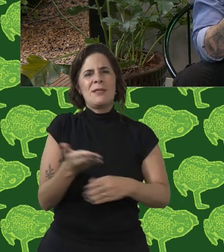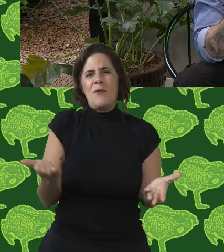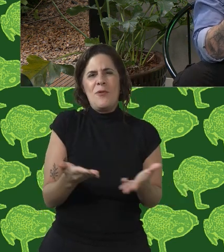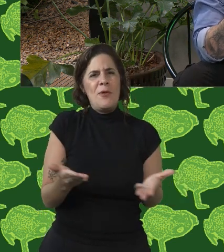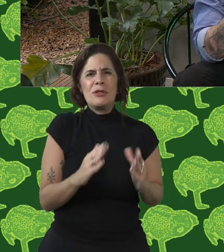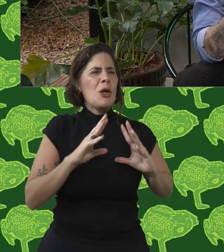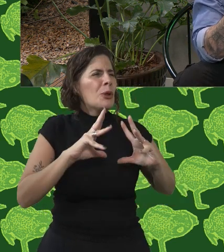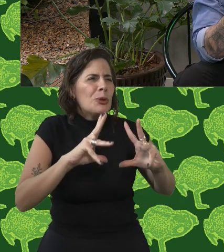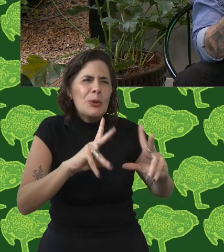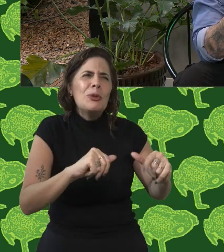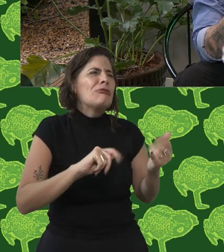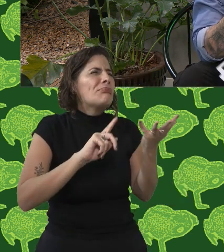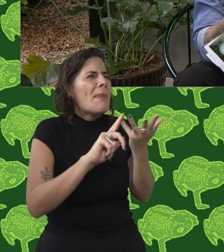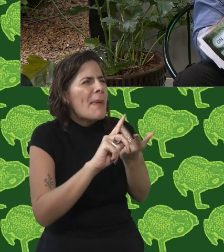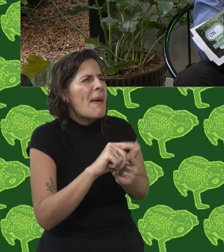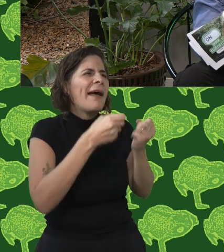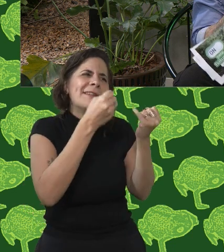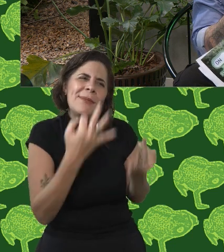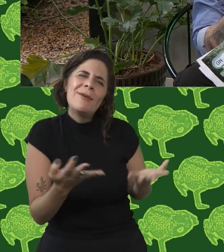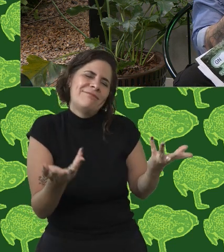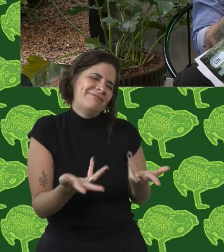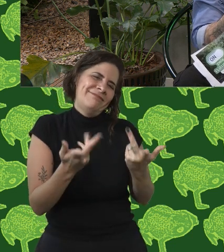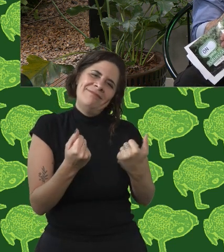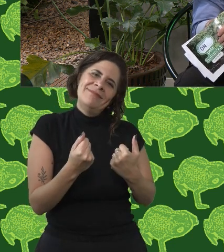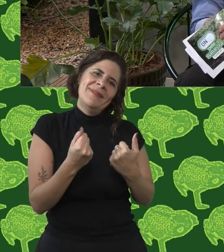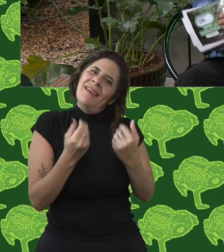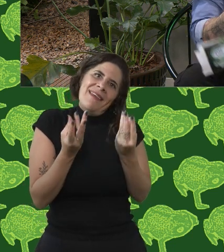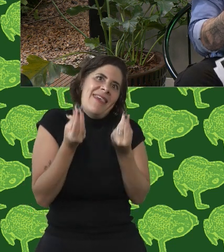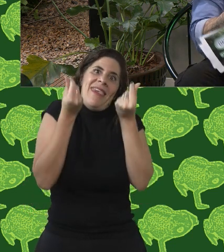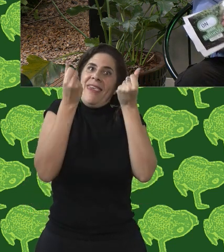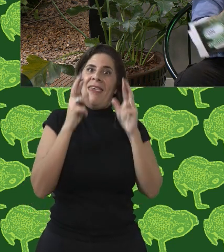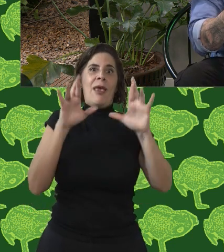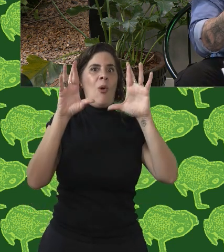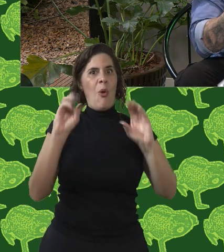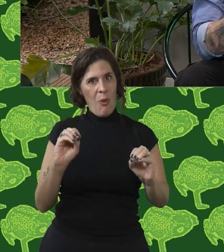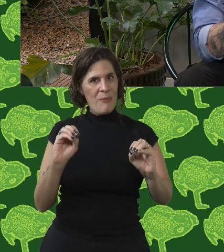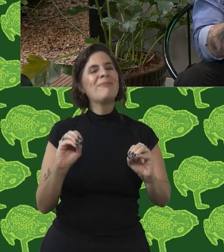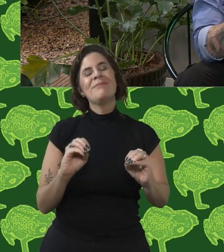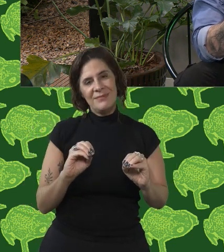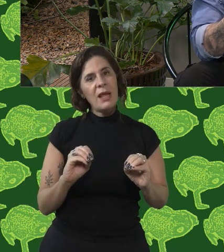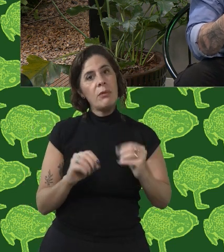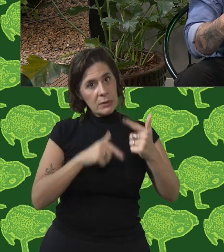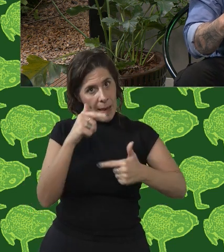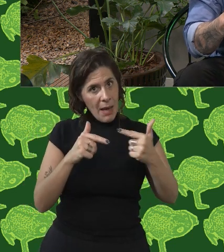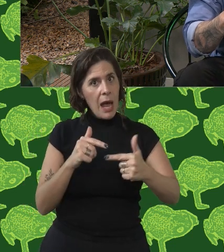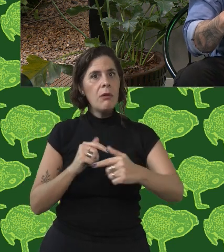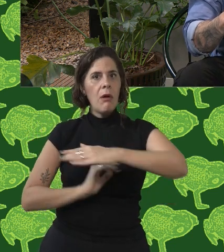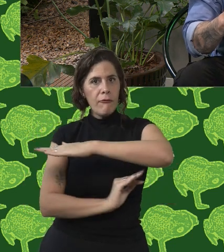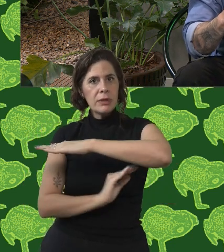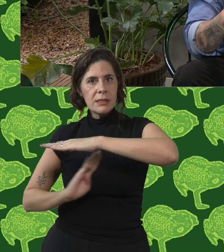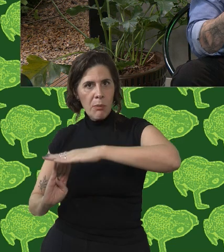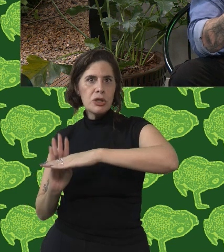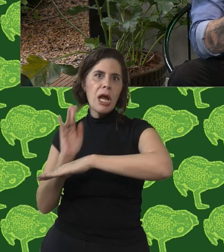rico todo o conteúdo que você trouxe e, obviamente, é muito rico todo o trabalho que a Fundação faz para que a gente consiga ficar